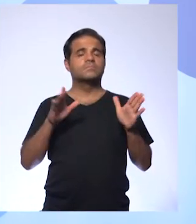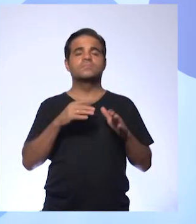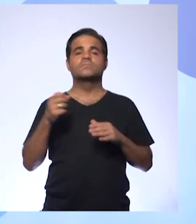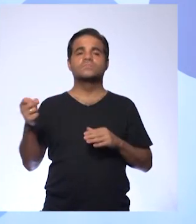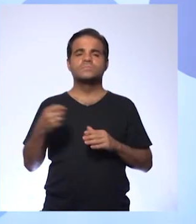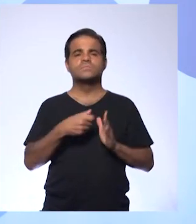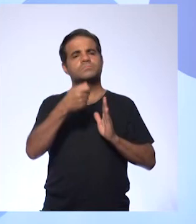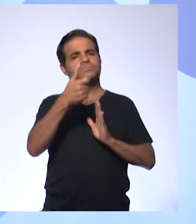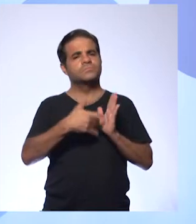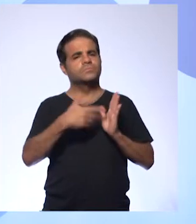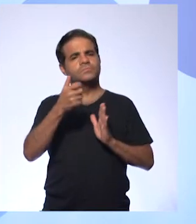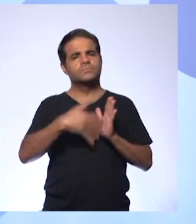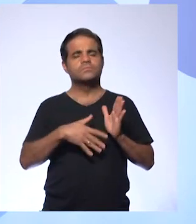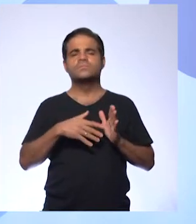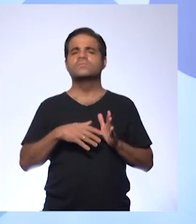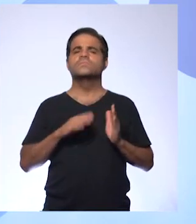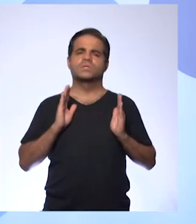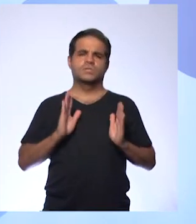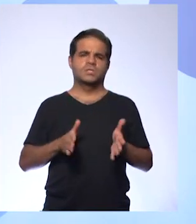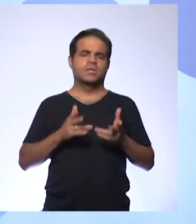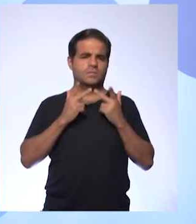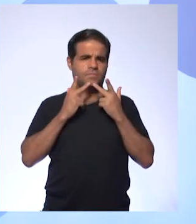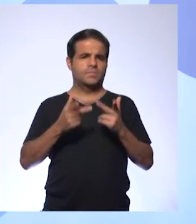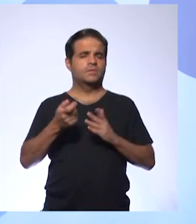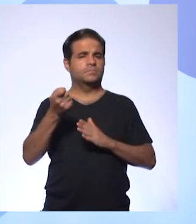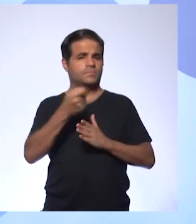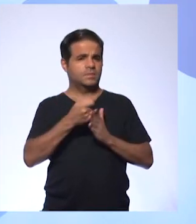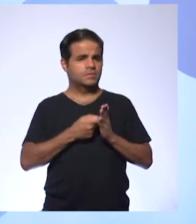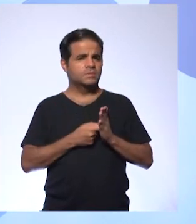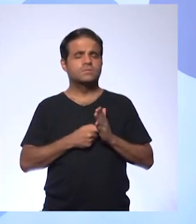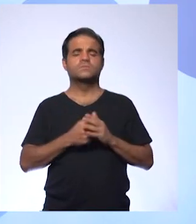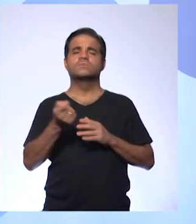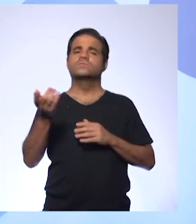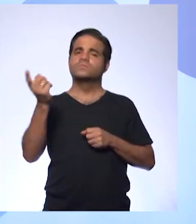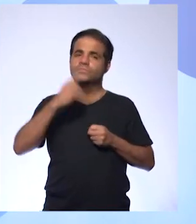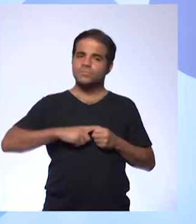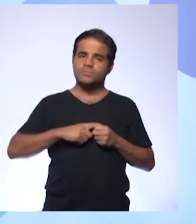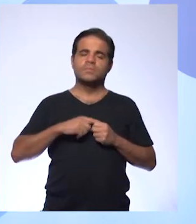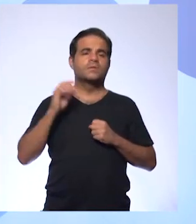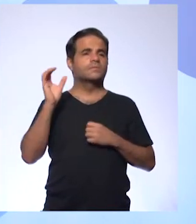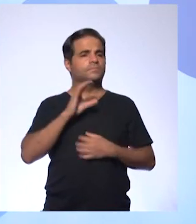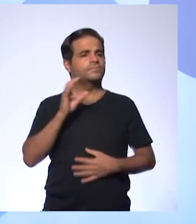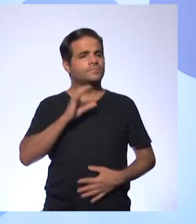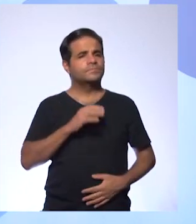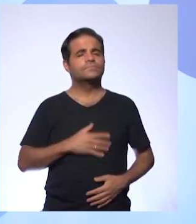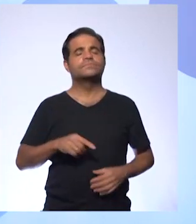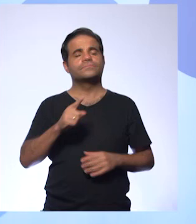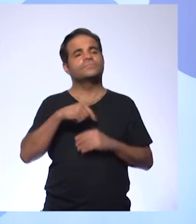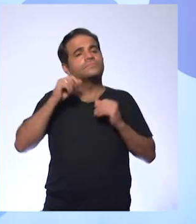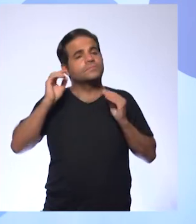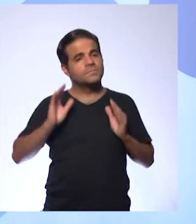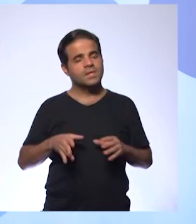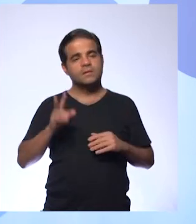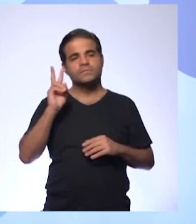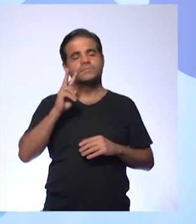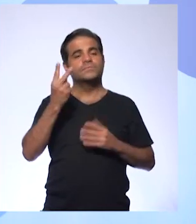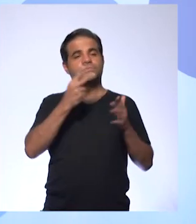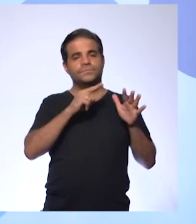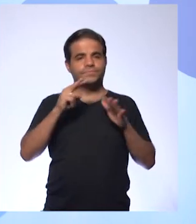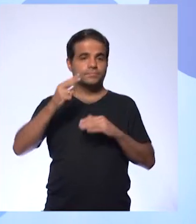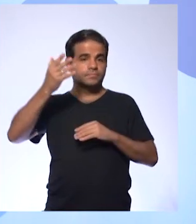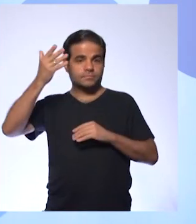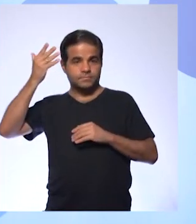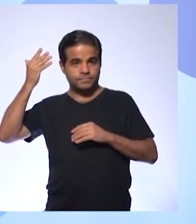novas narrativas. E já que a gente está falando em narrativa, vamos retomar rapidamente o que nós vimos há 2